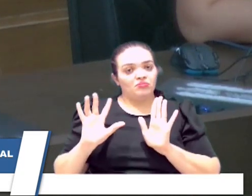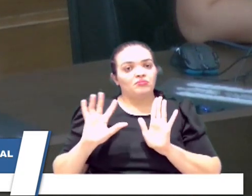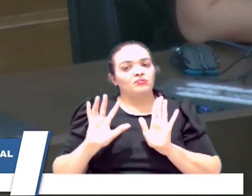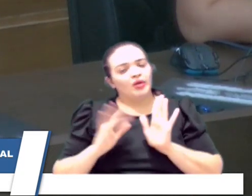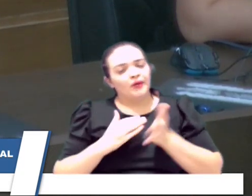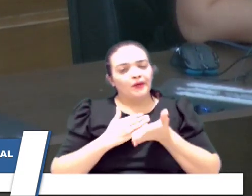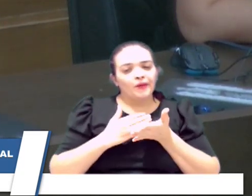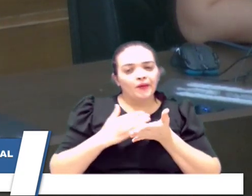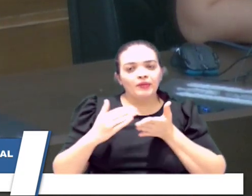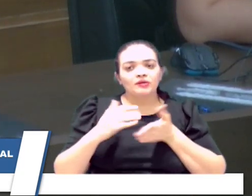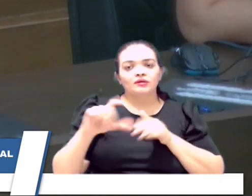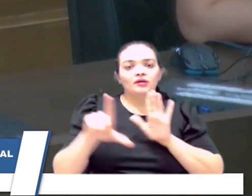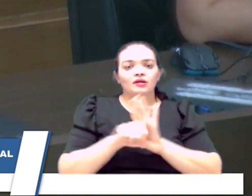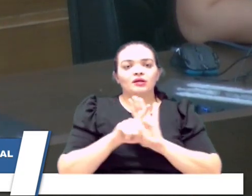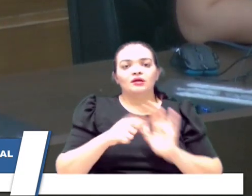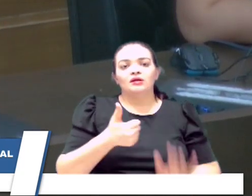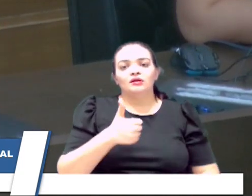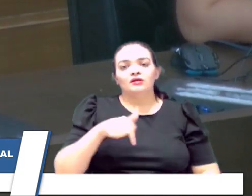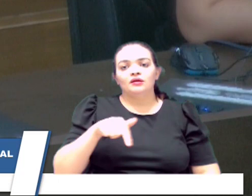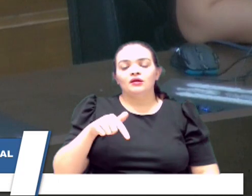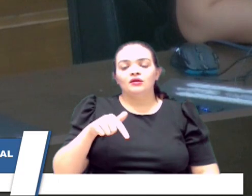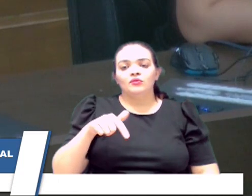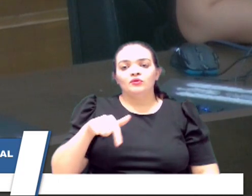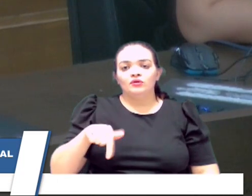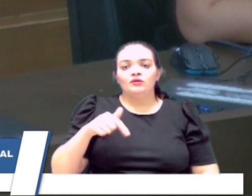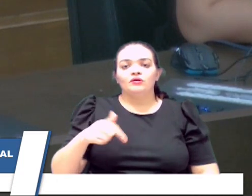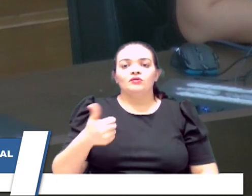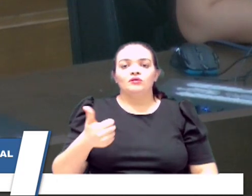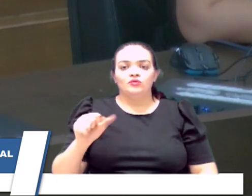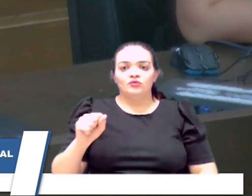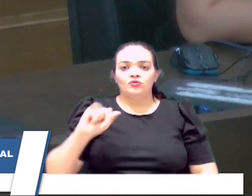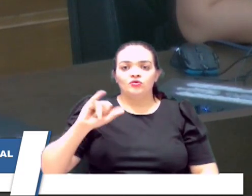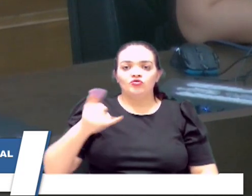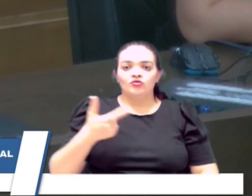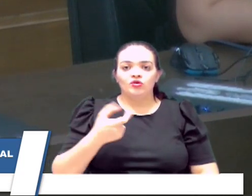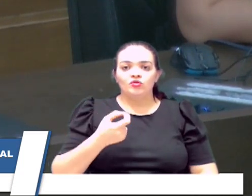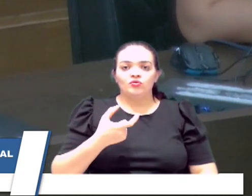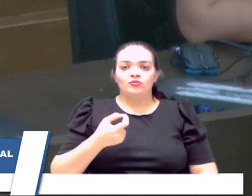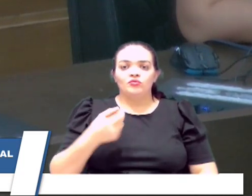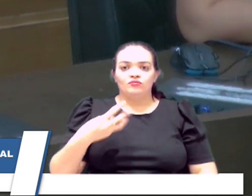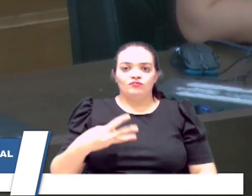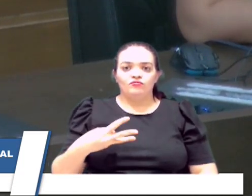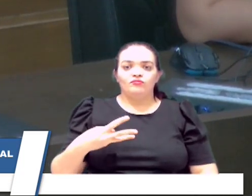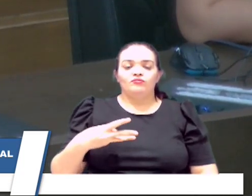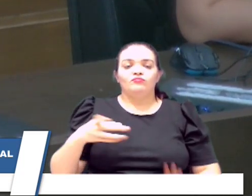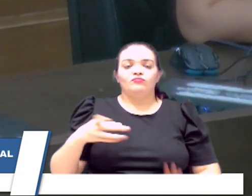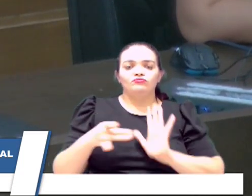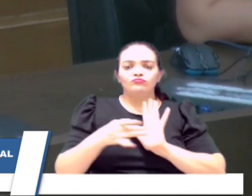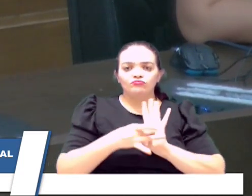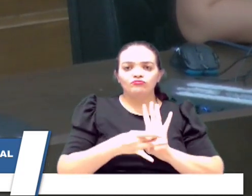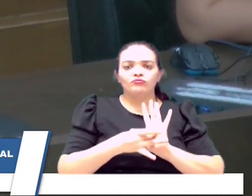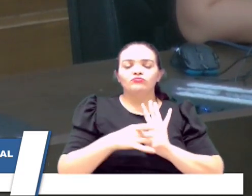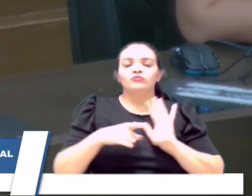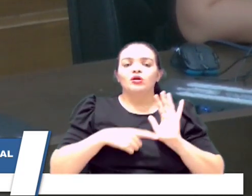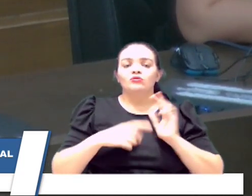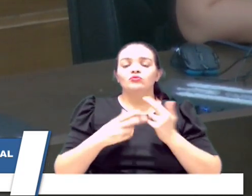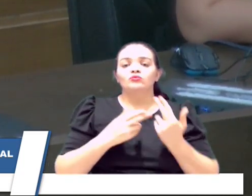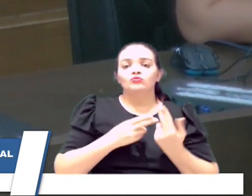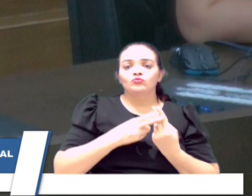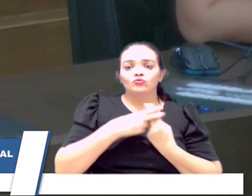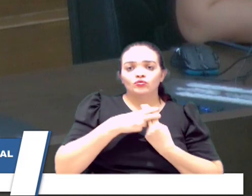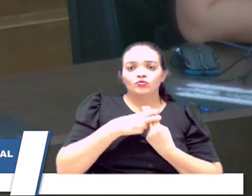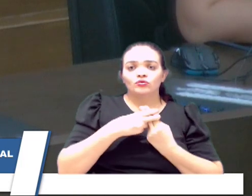Lei 17.618, desse janeiro agora de 2023, instituindo que cabe ao SUS fornecer aí